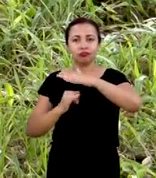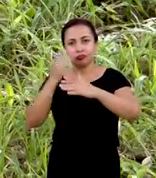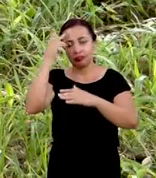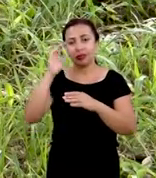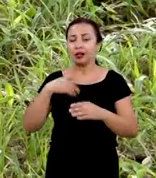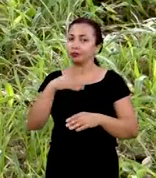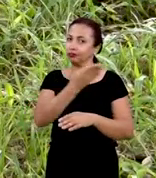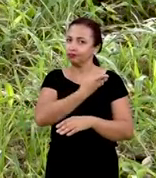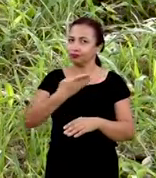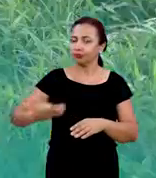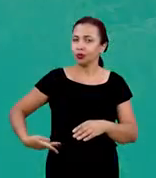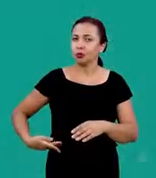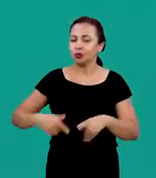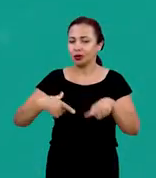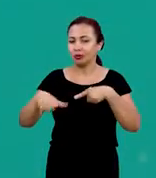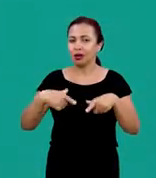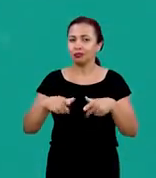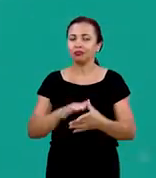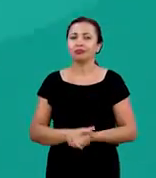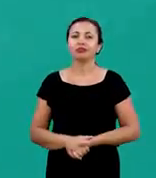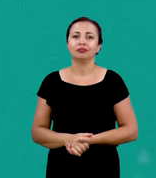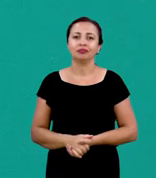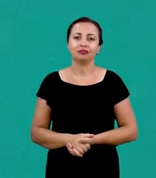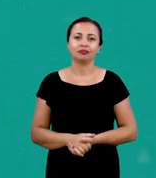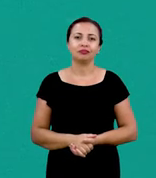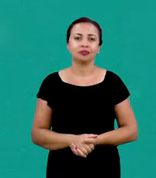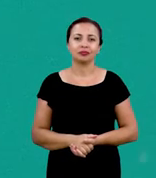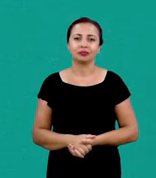de políticas públicas.